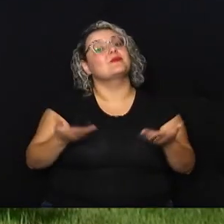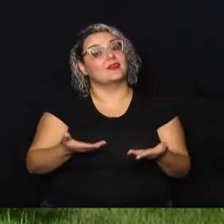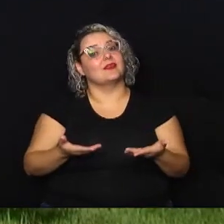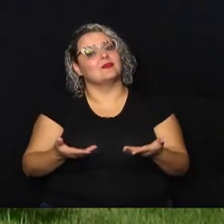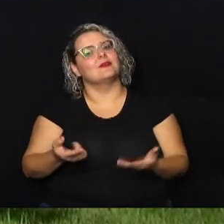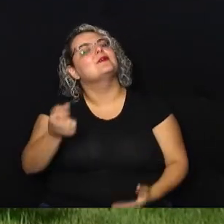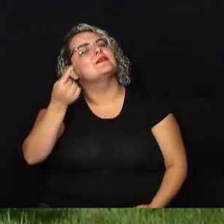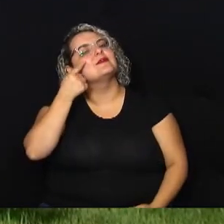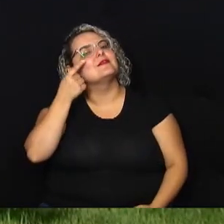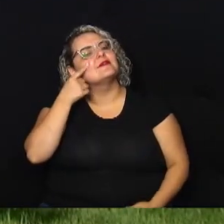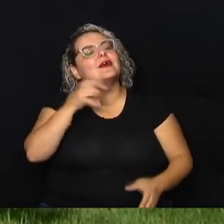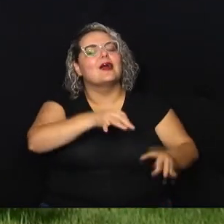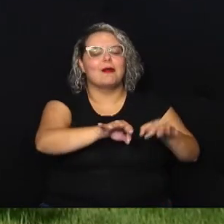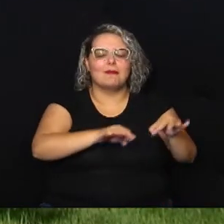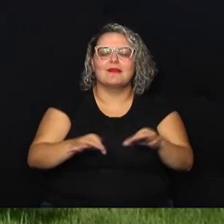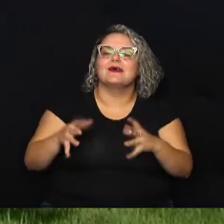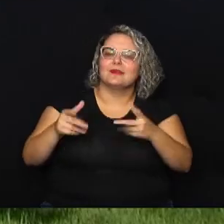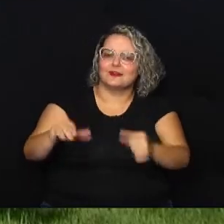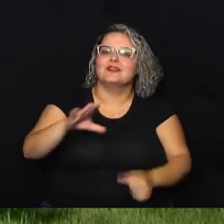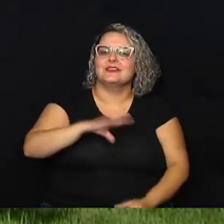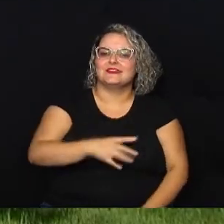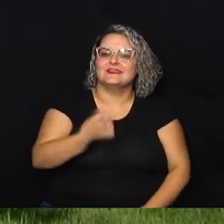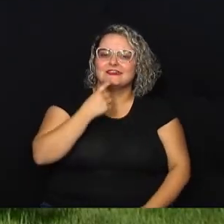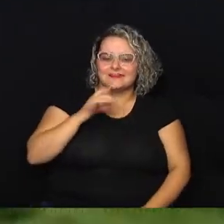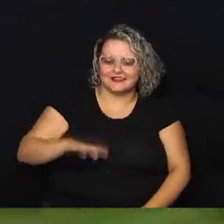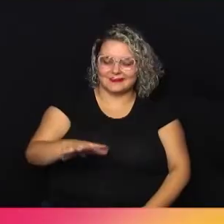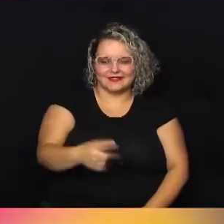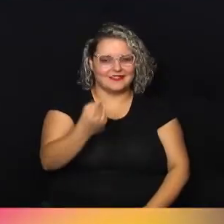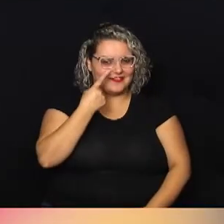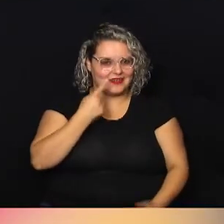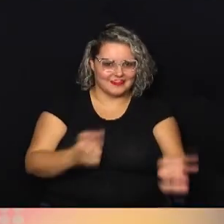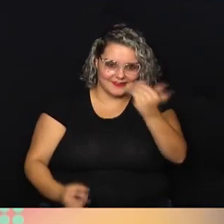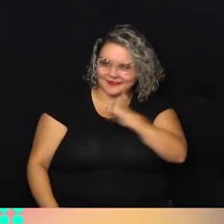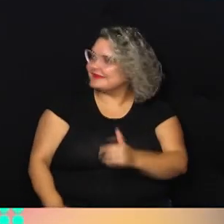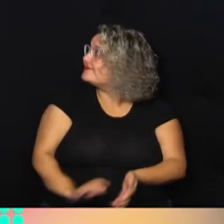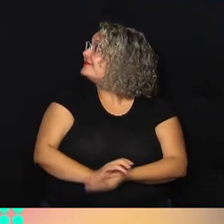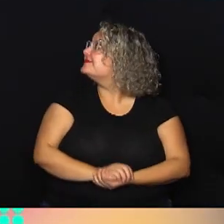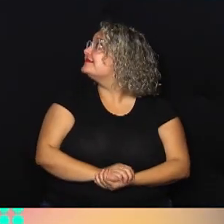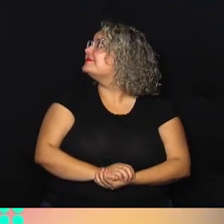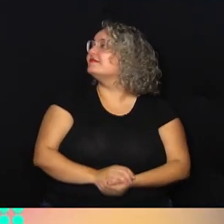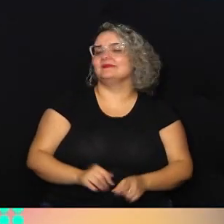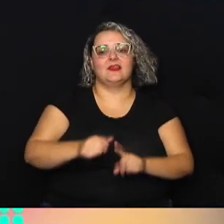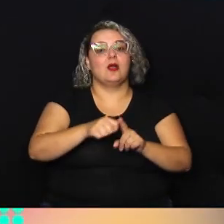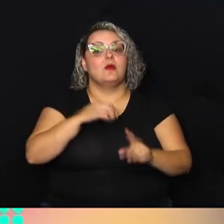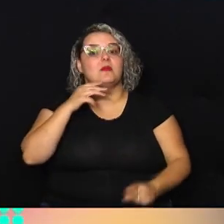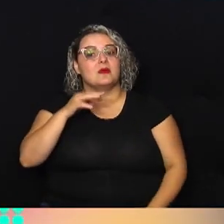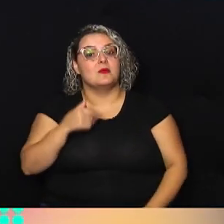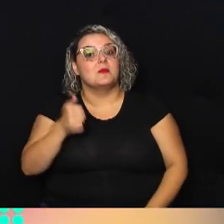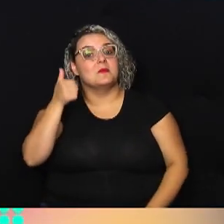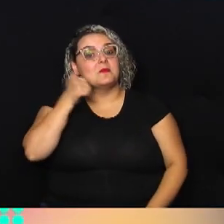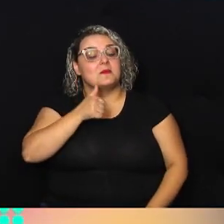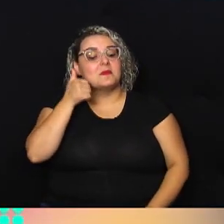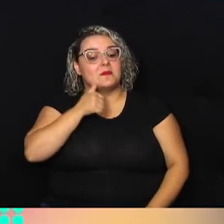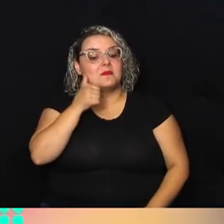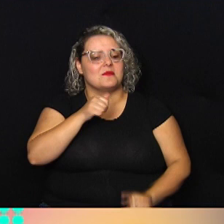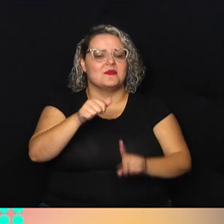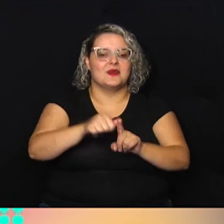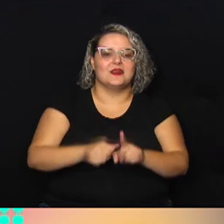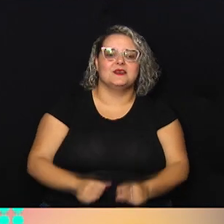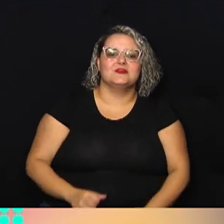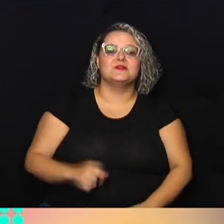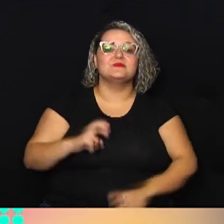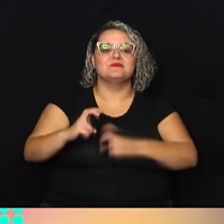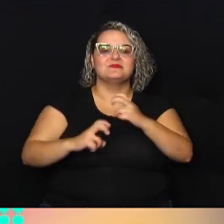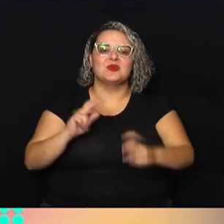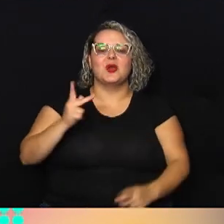gente seguir com a programação de Campinas e região? Confira! Em março, mês da mulher, o Parque Hop Hari está com